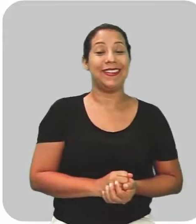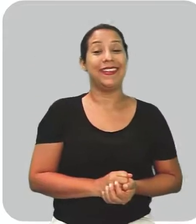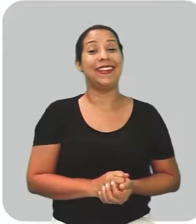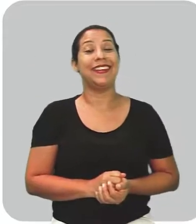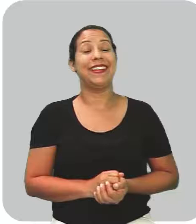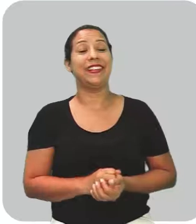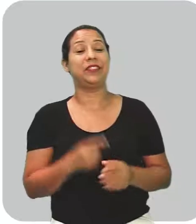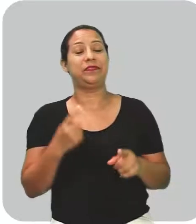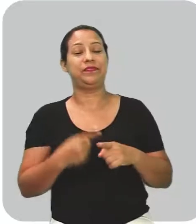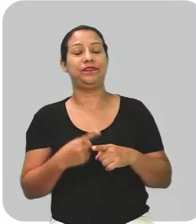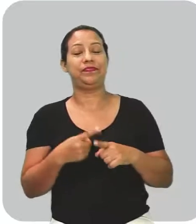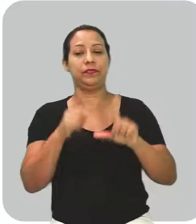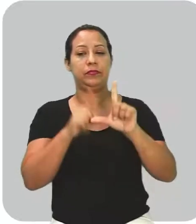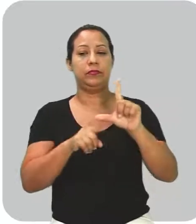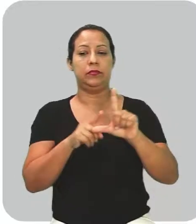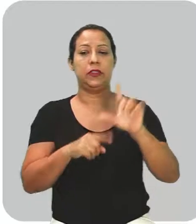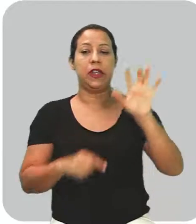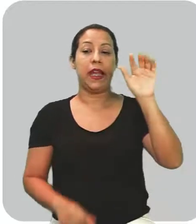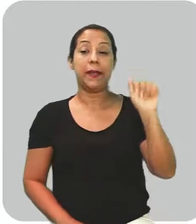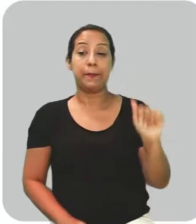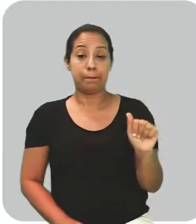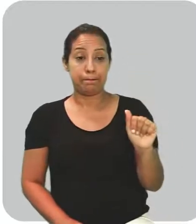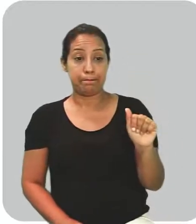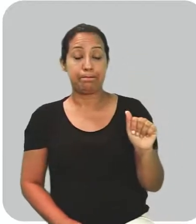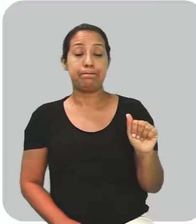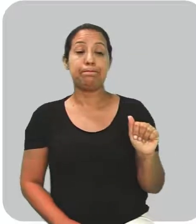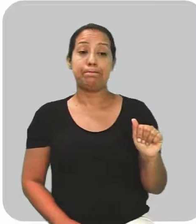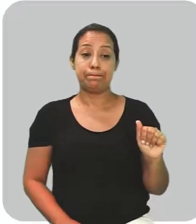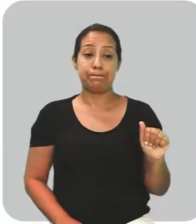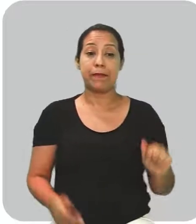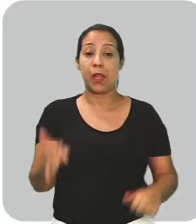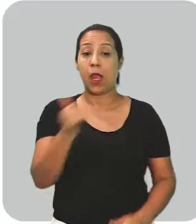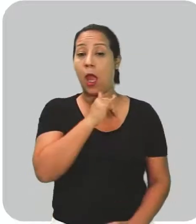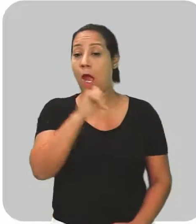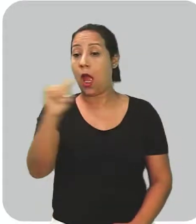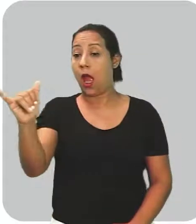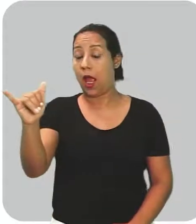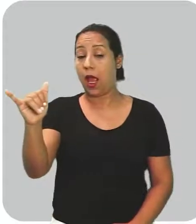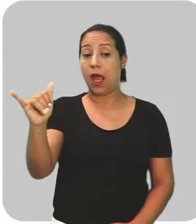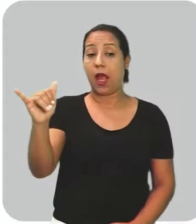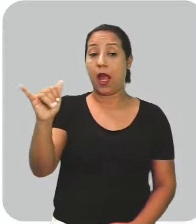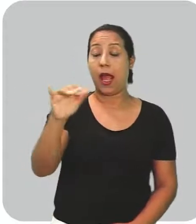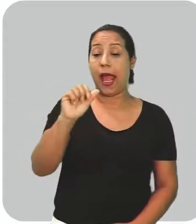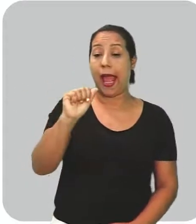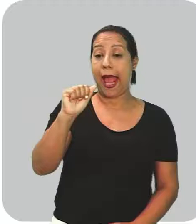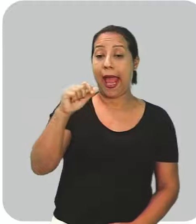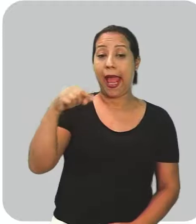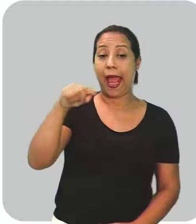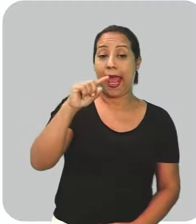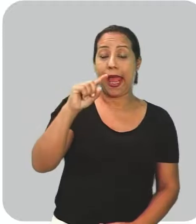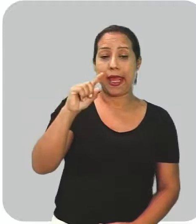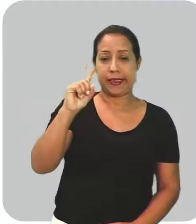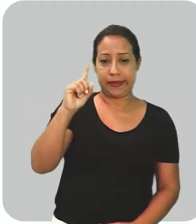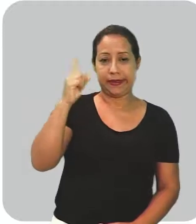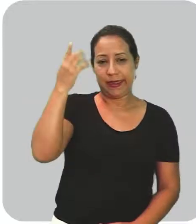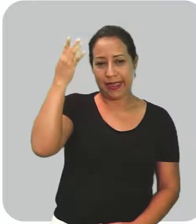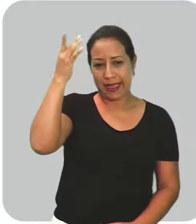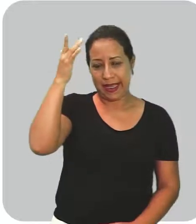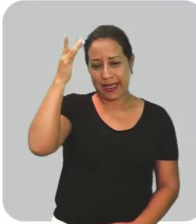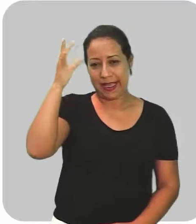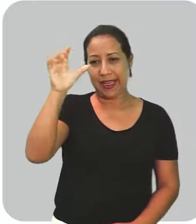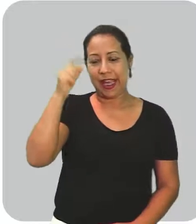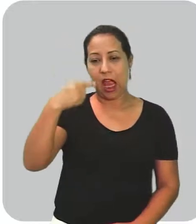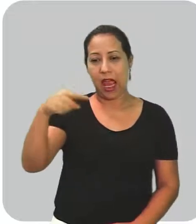A, o gabarito da questão. Comunicarei a, né, Vossa